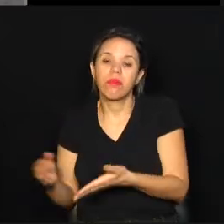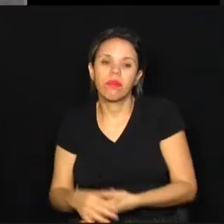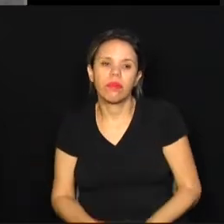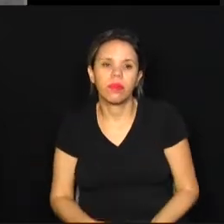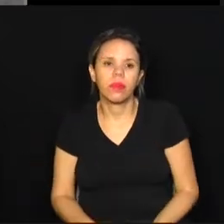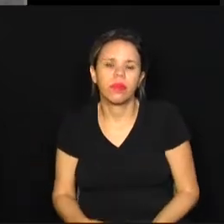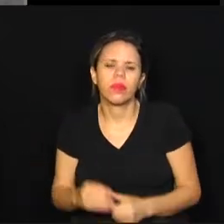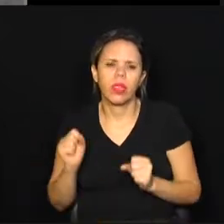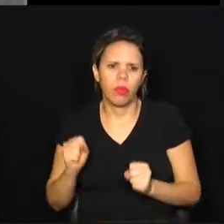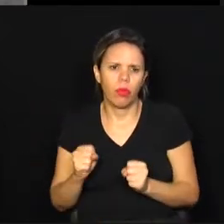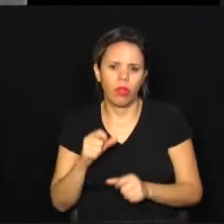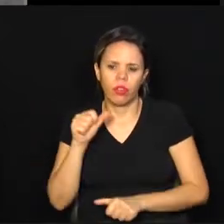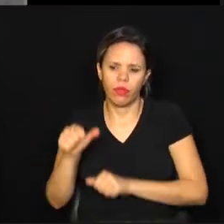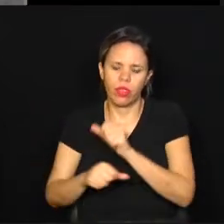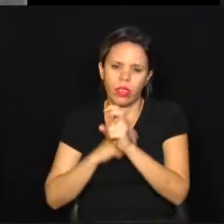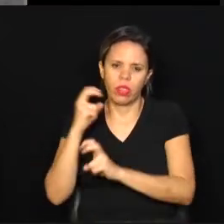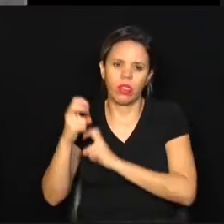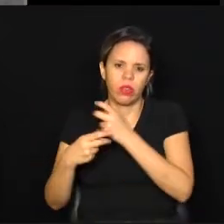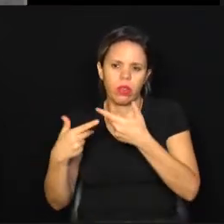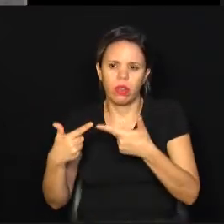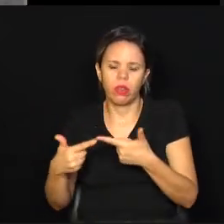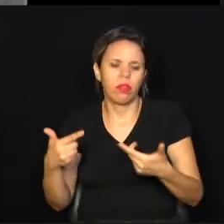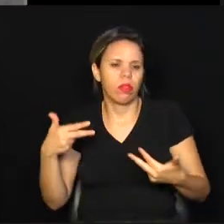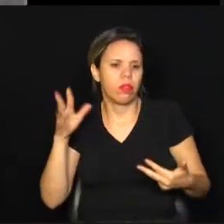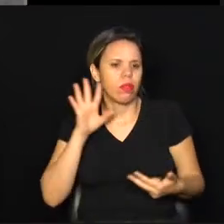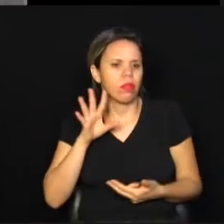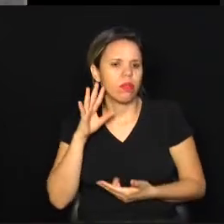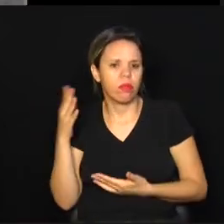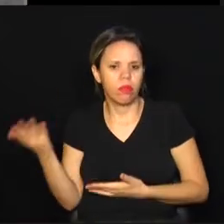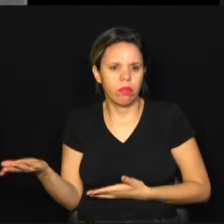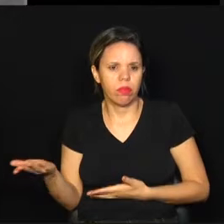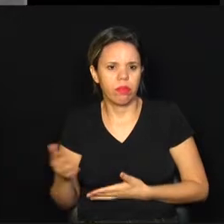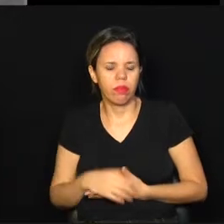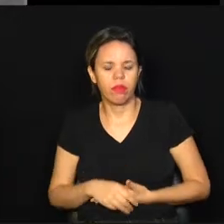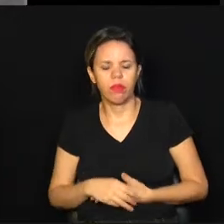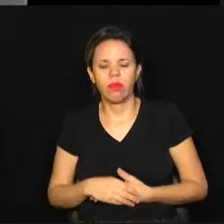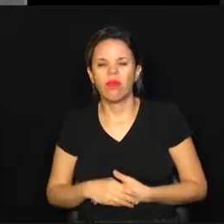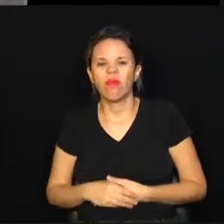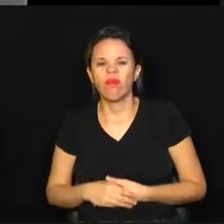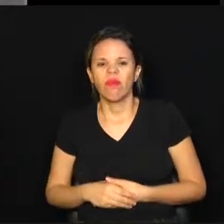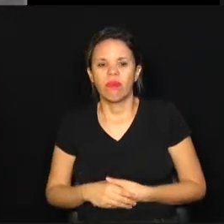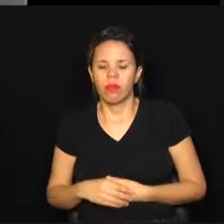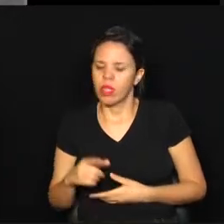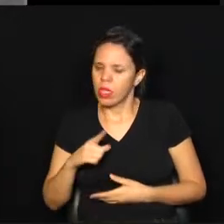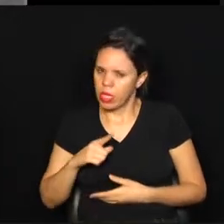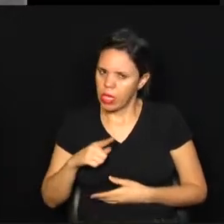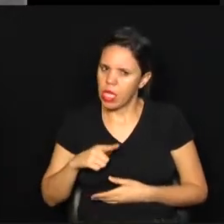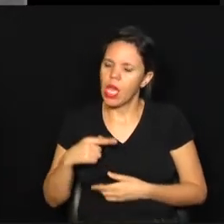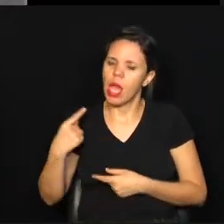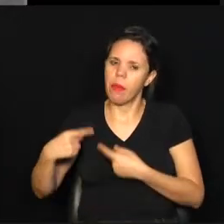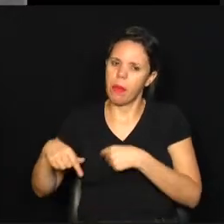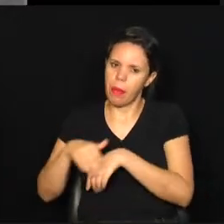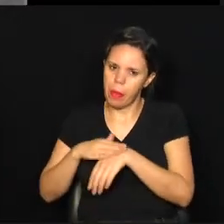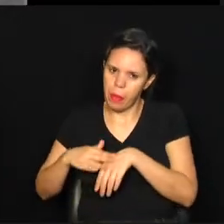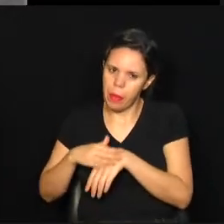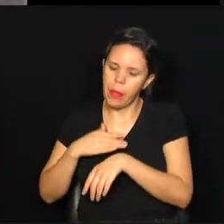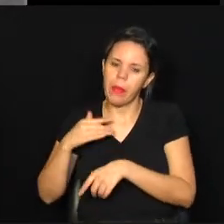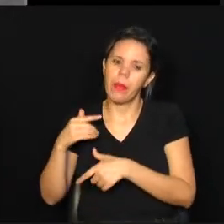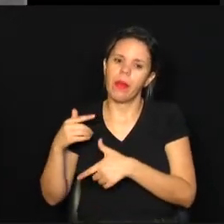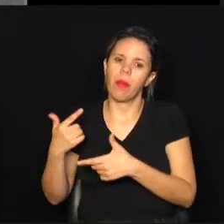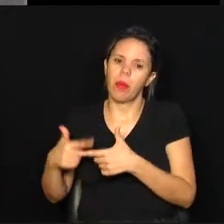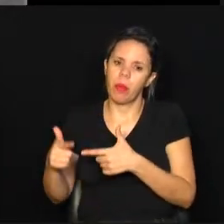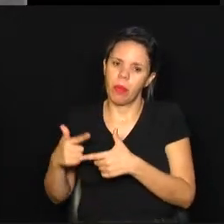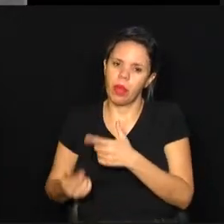Ele pode virar um parque, ele pode virar tanta coisa legal. Enfim, então temos um debate para fazer sobre o nosso coração